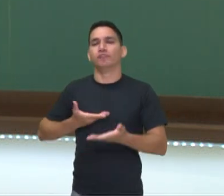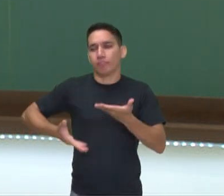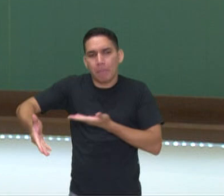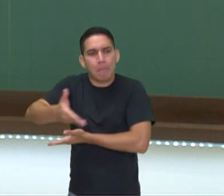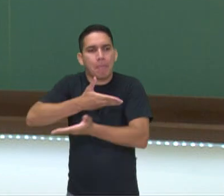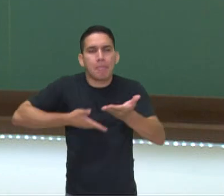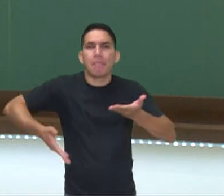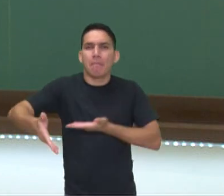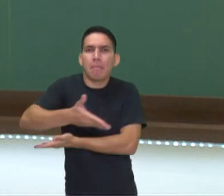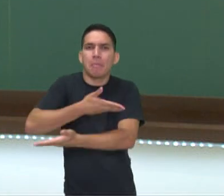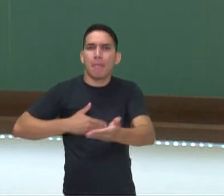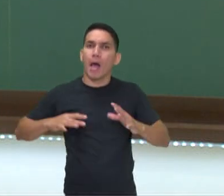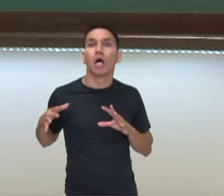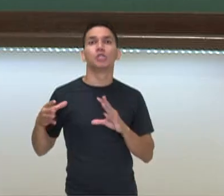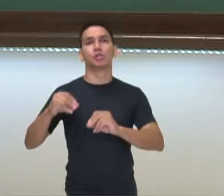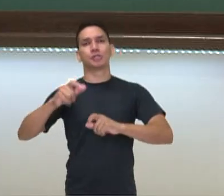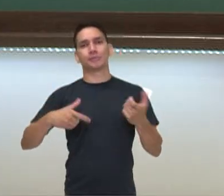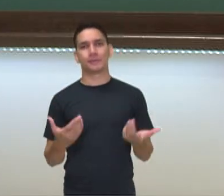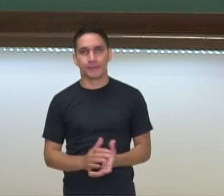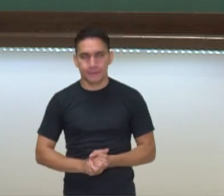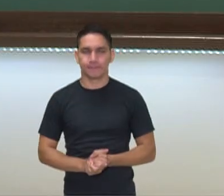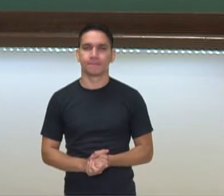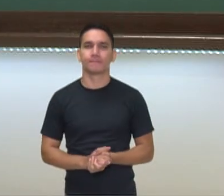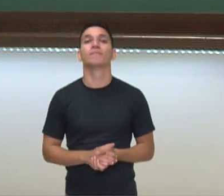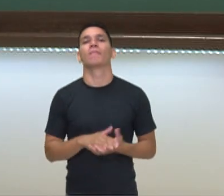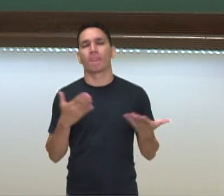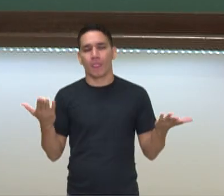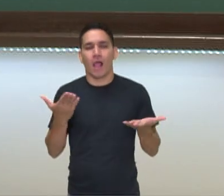toda essa demanda populacional. E agora vamos para o